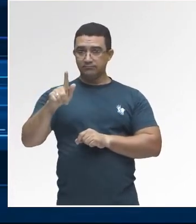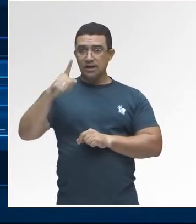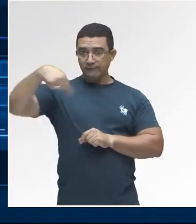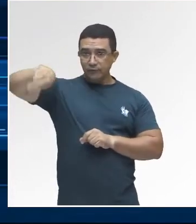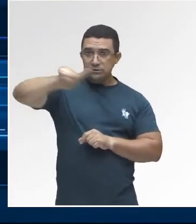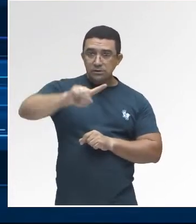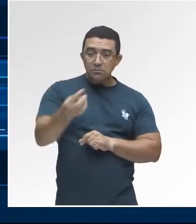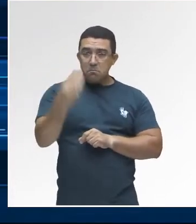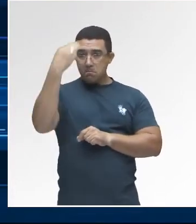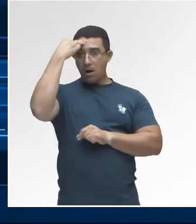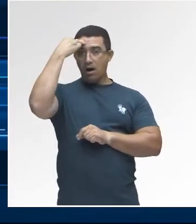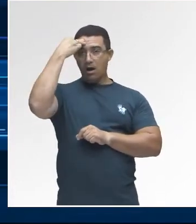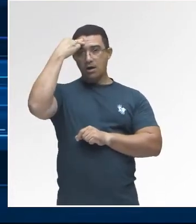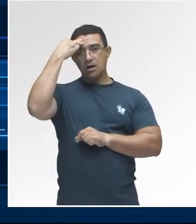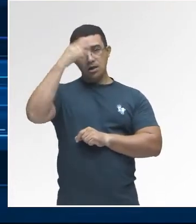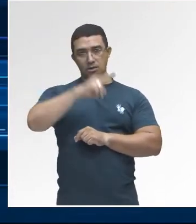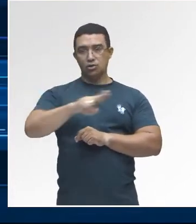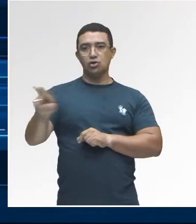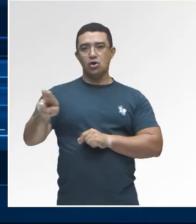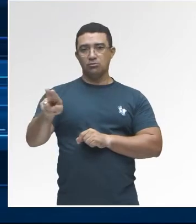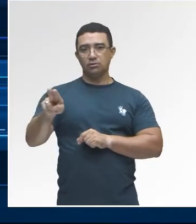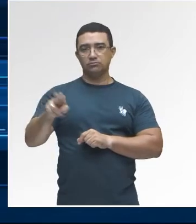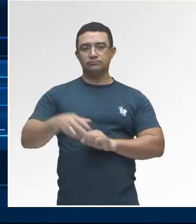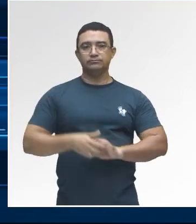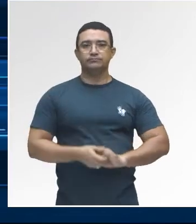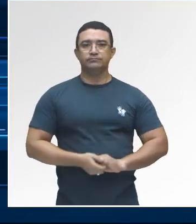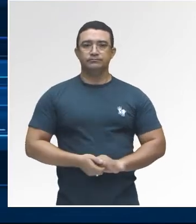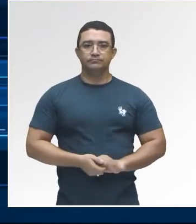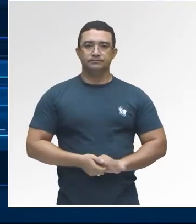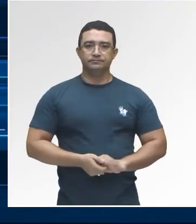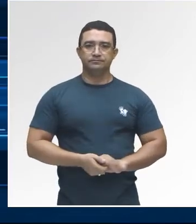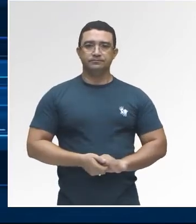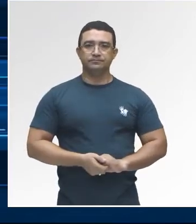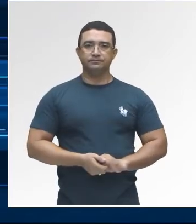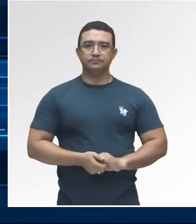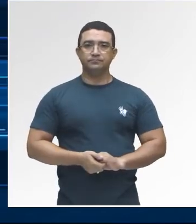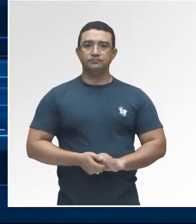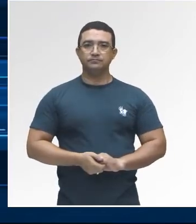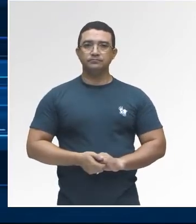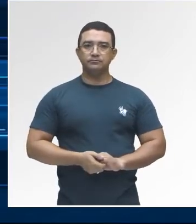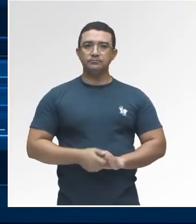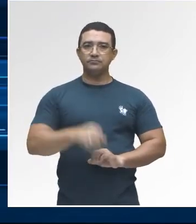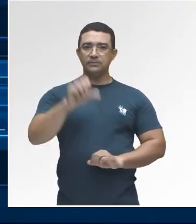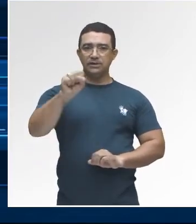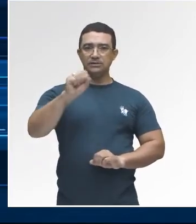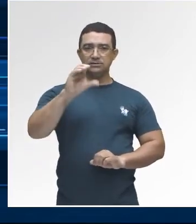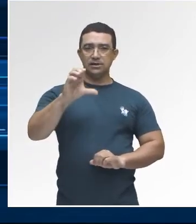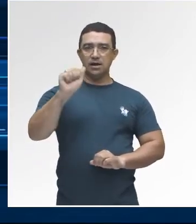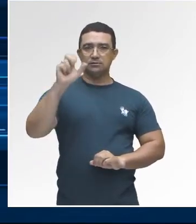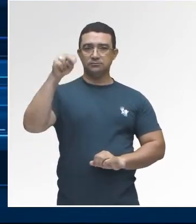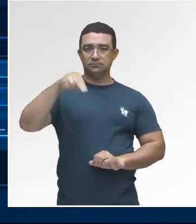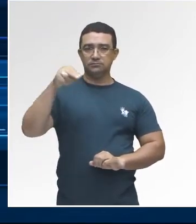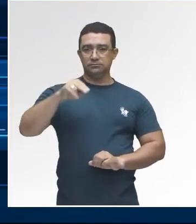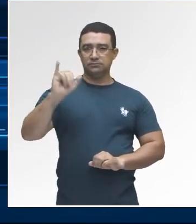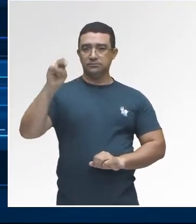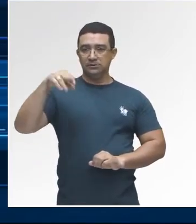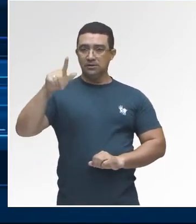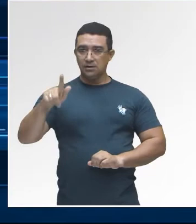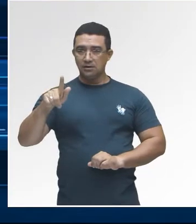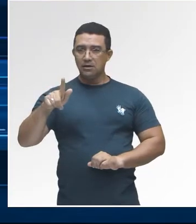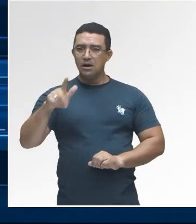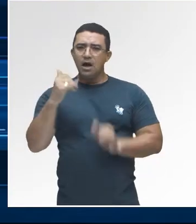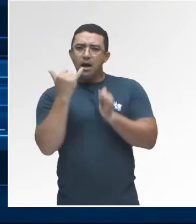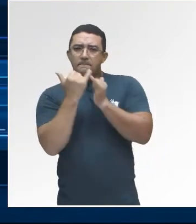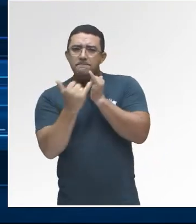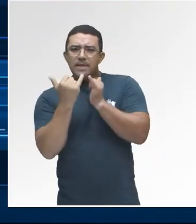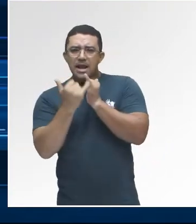ela é muito importante também. Skimming e scanning, duas queridíssimas. Scanning people, ela é parecida